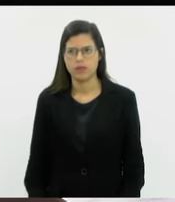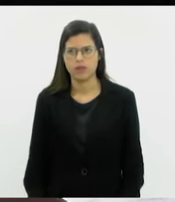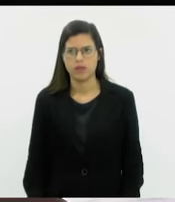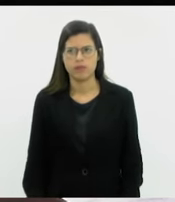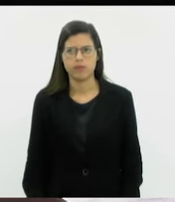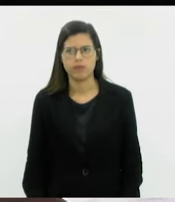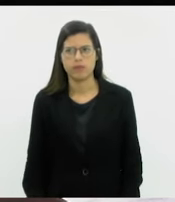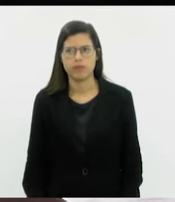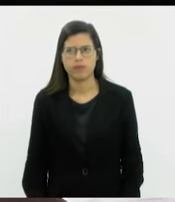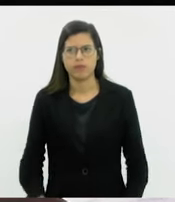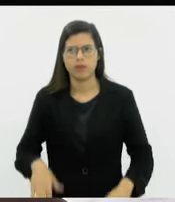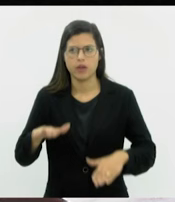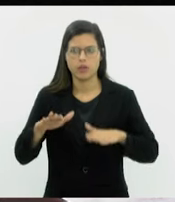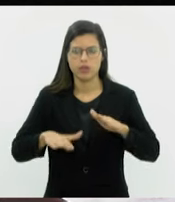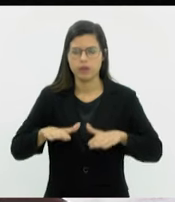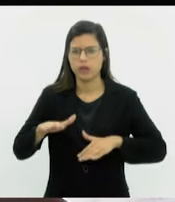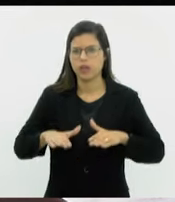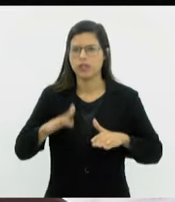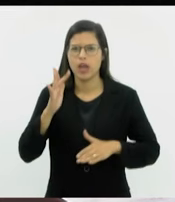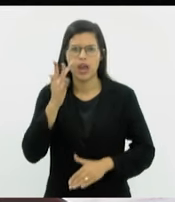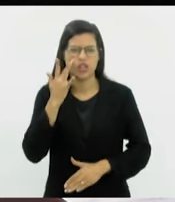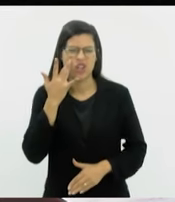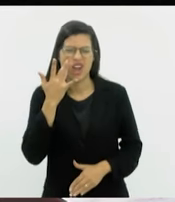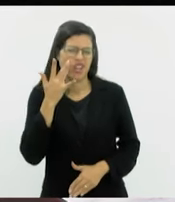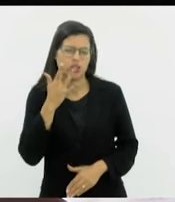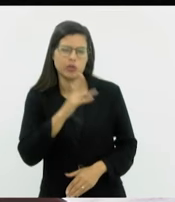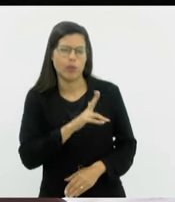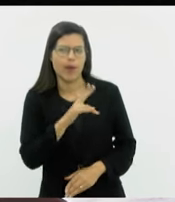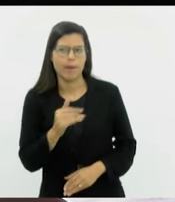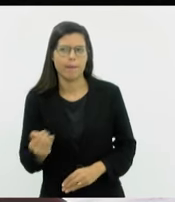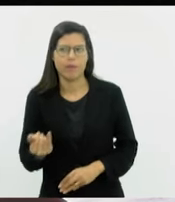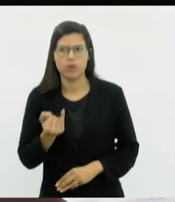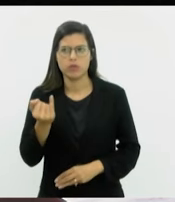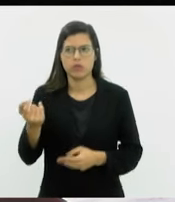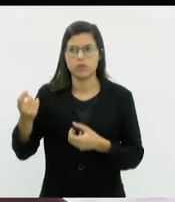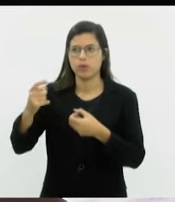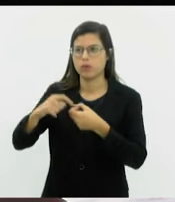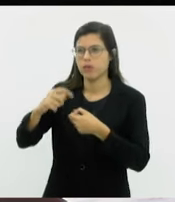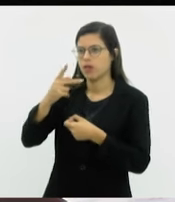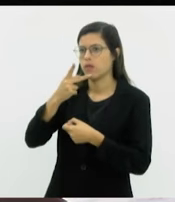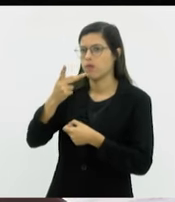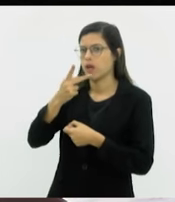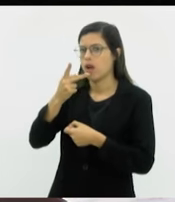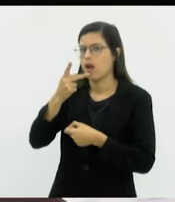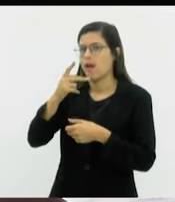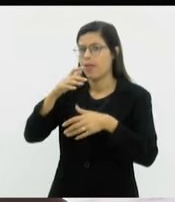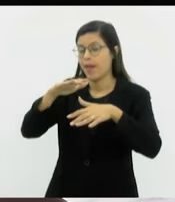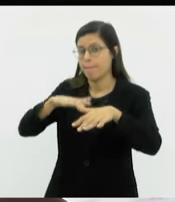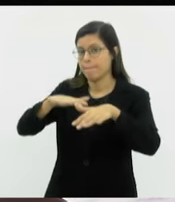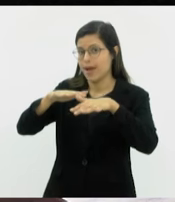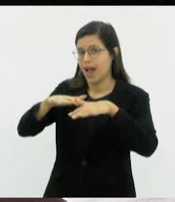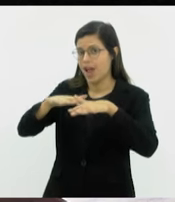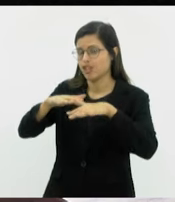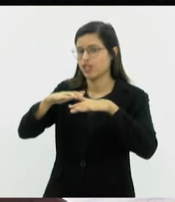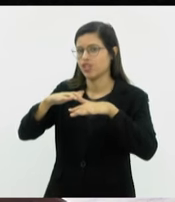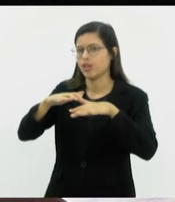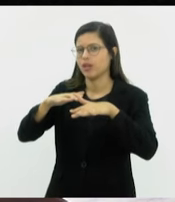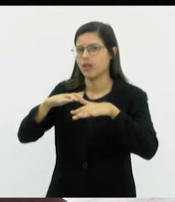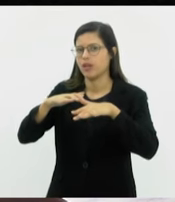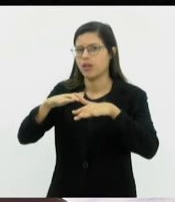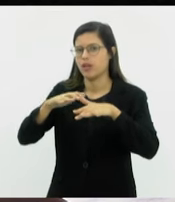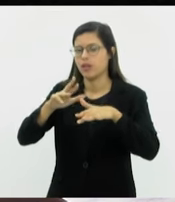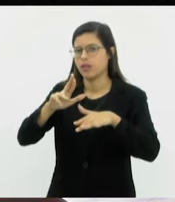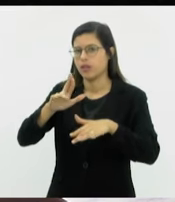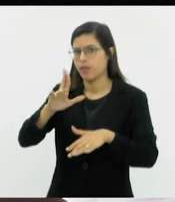muitas vezes a gente negligencia, acha que é besteira. Quero voltar a falar da Marcha da Maconha,